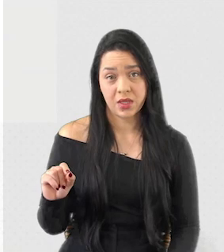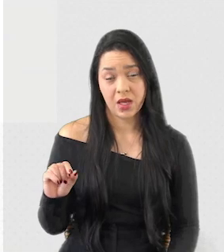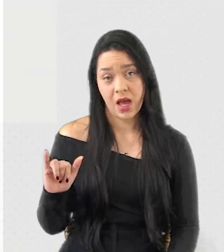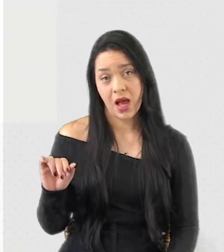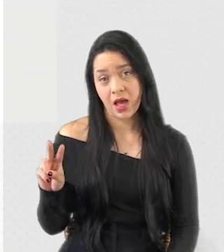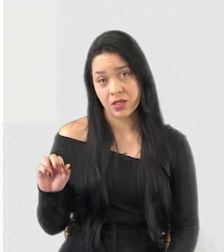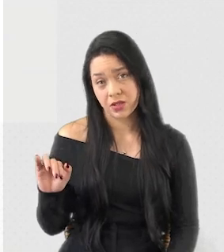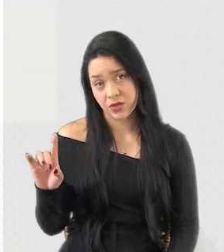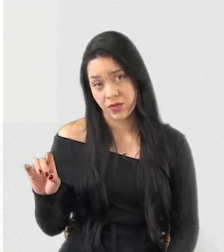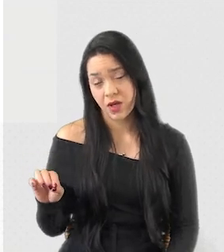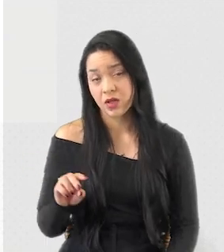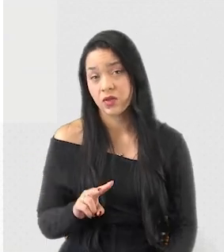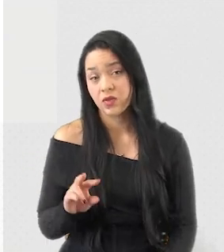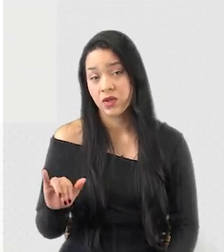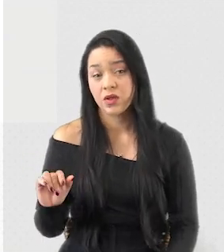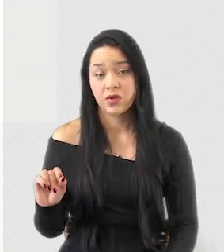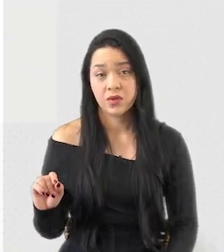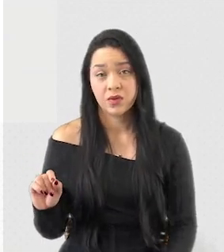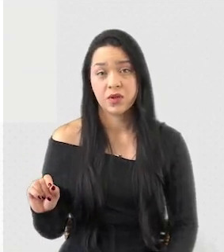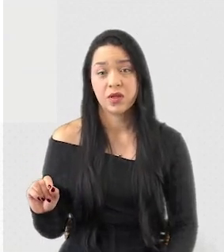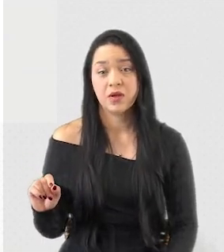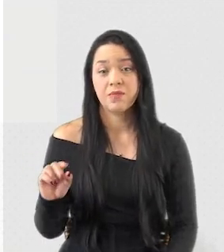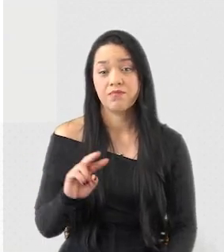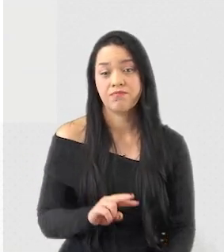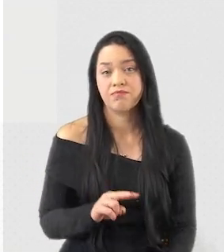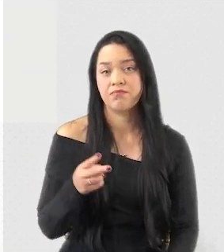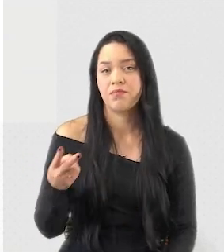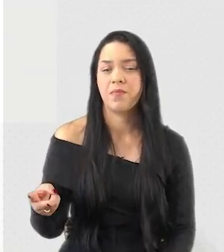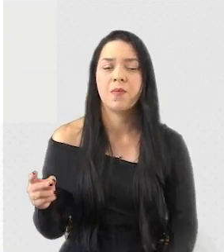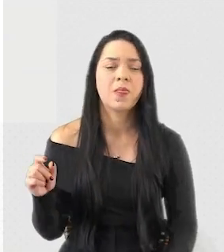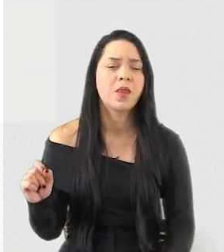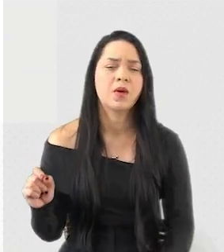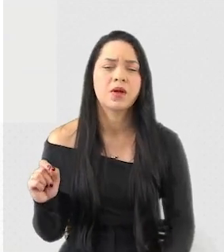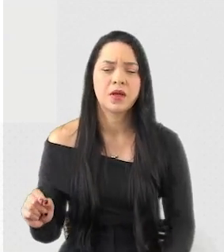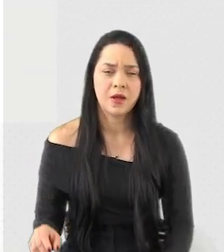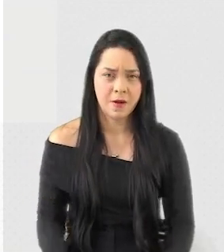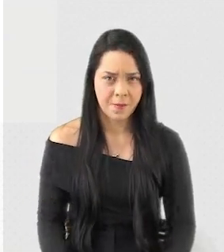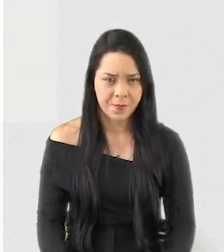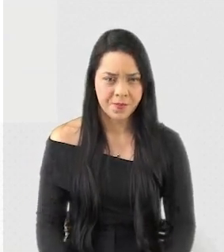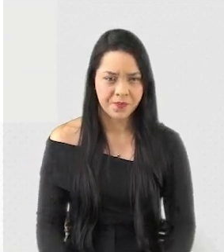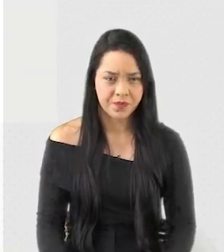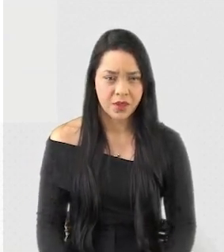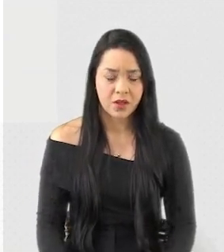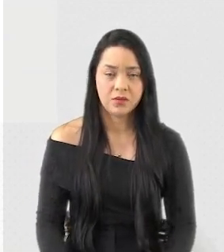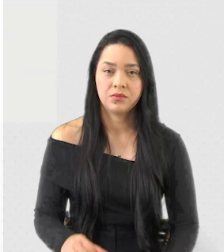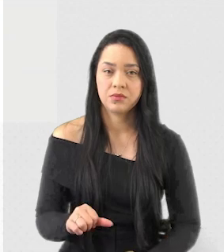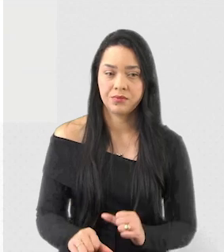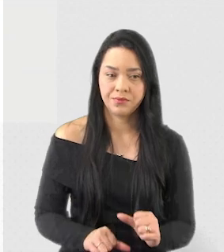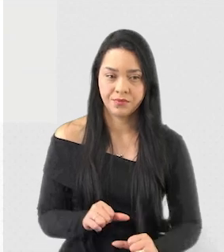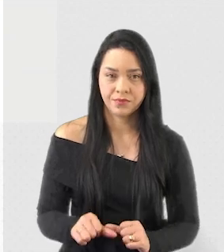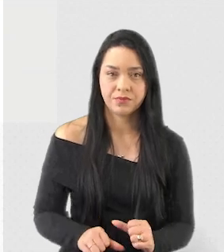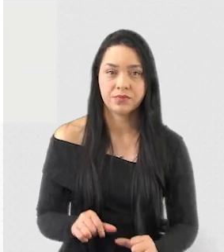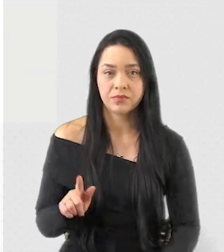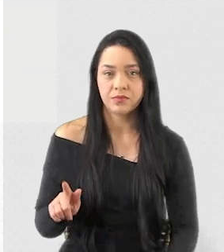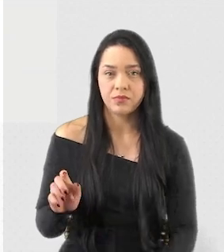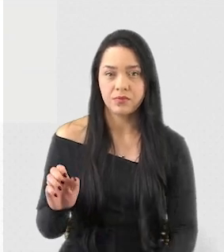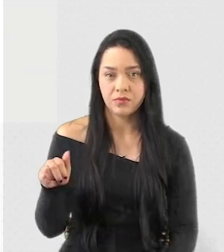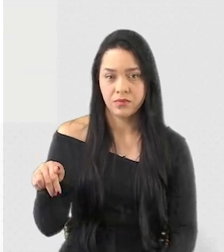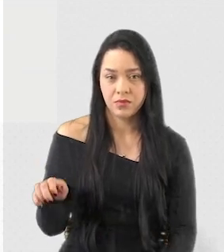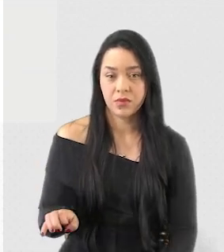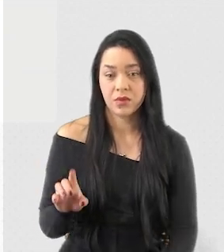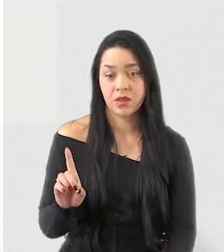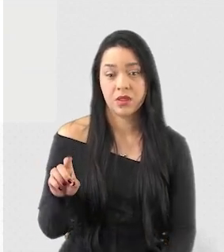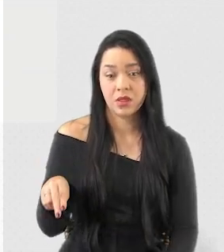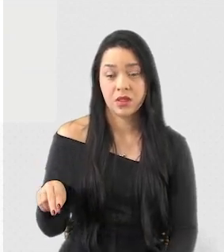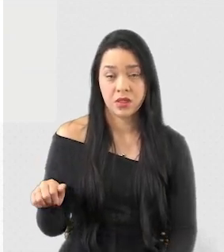ativado, tá? Ele vai ser transcrito. E o que é ser transcrito? É transformar esse gene, esse